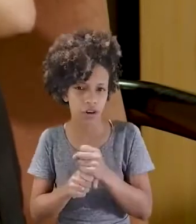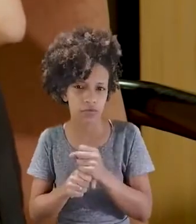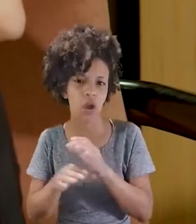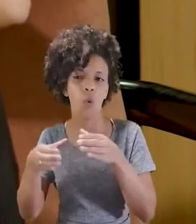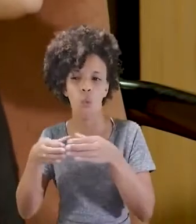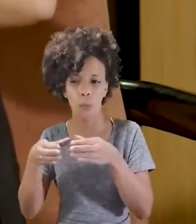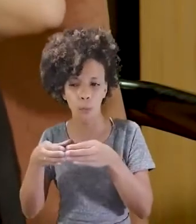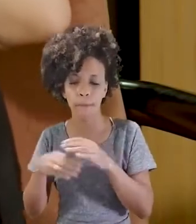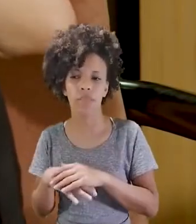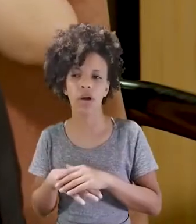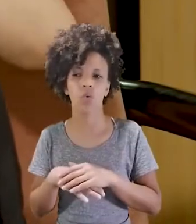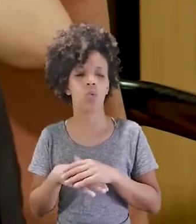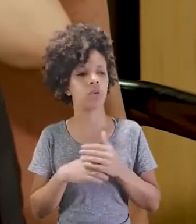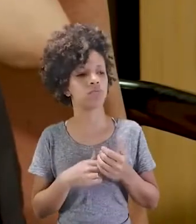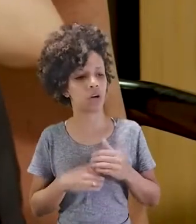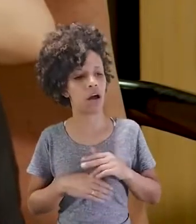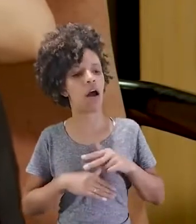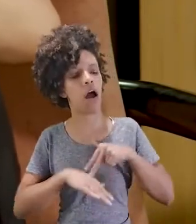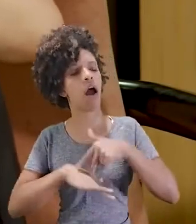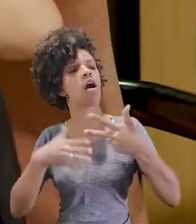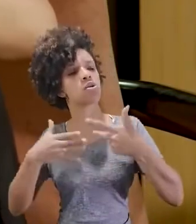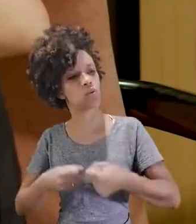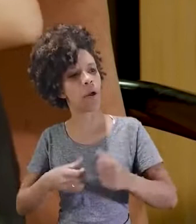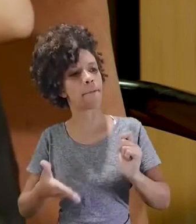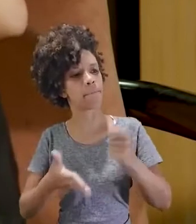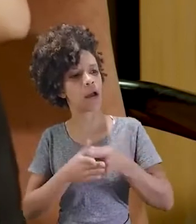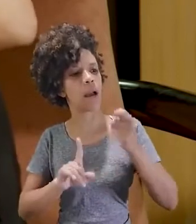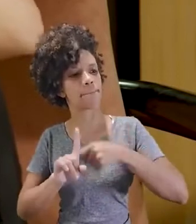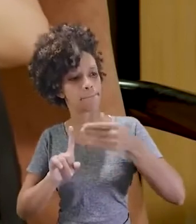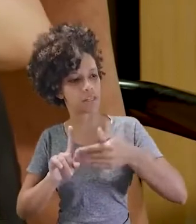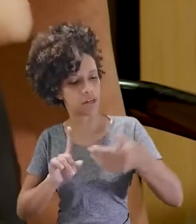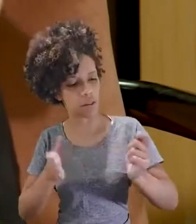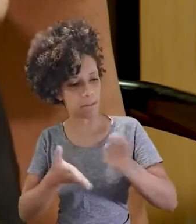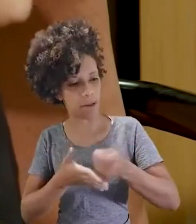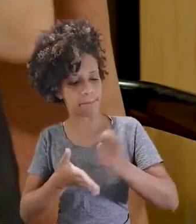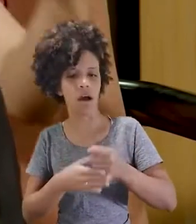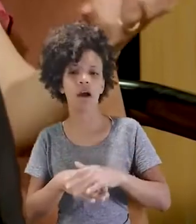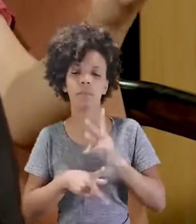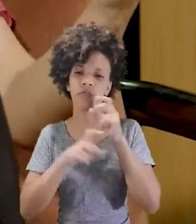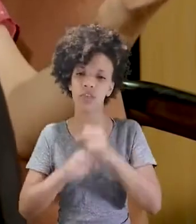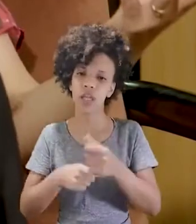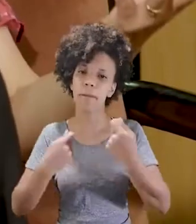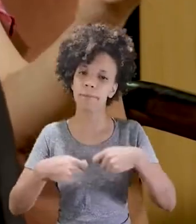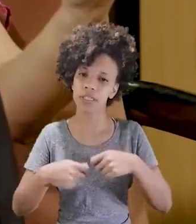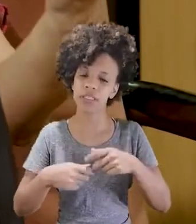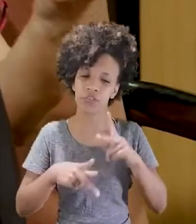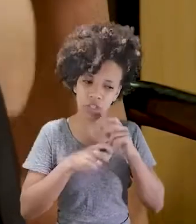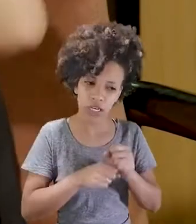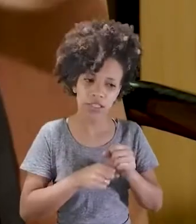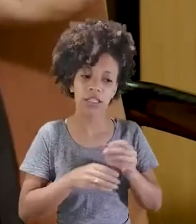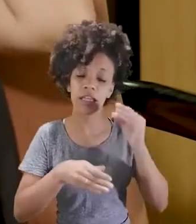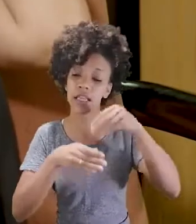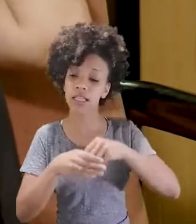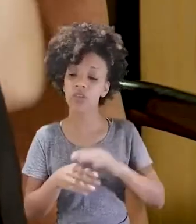fortalecer o grupo de todo alguém assumir compromisso tem que tem que pagar a mensalidade para fortalecer que quem tá fora Tem que fortalecer Quem